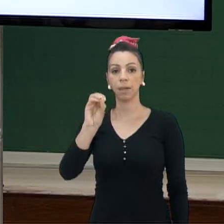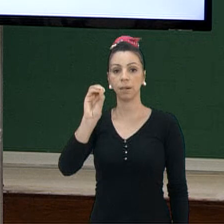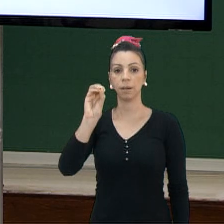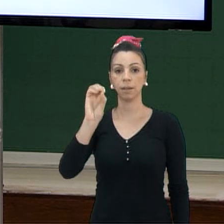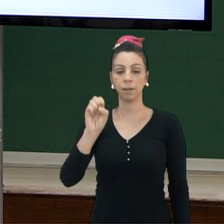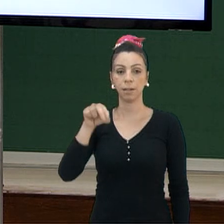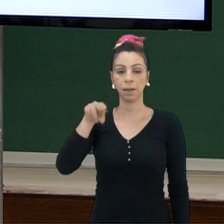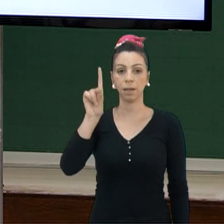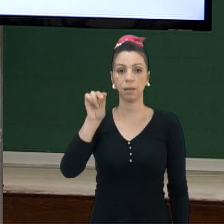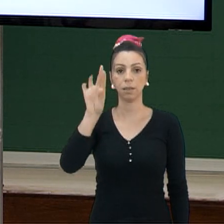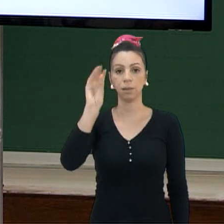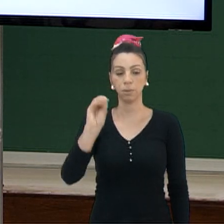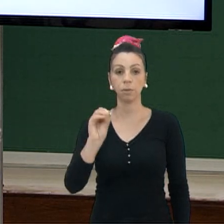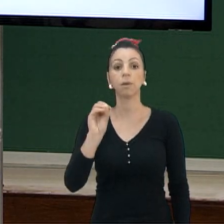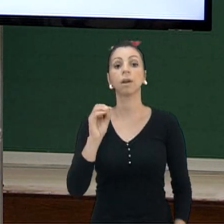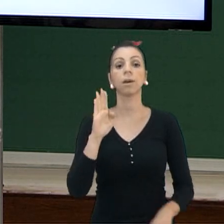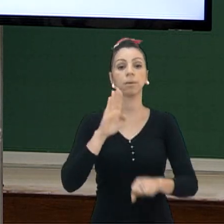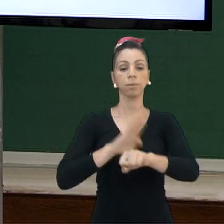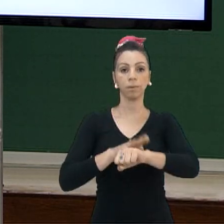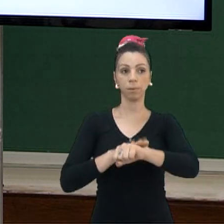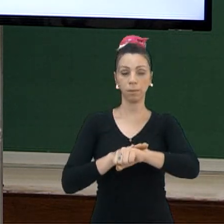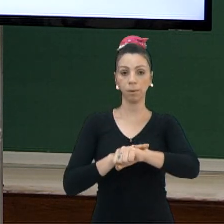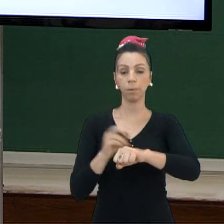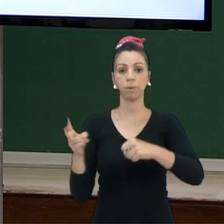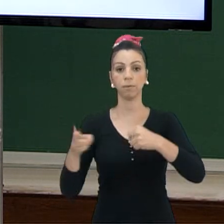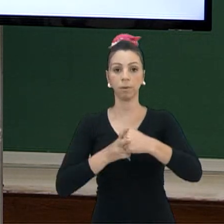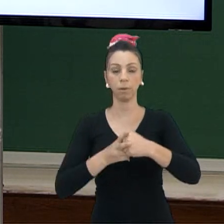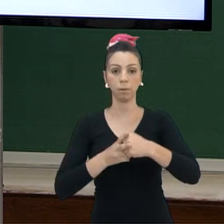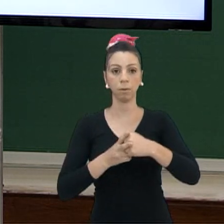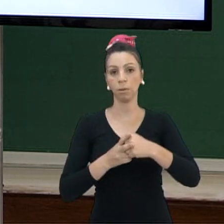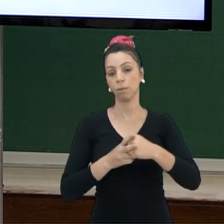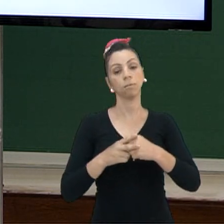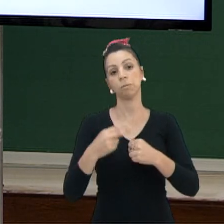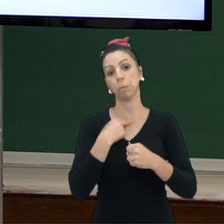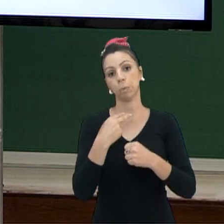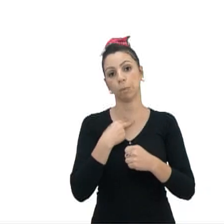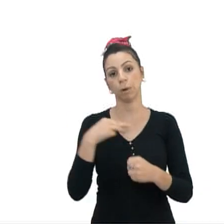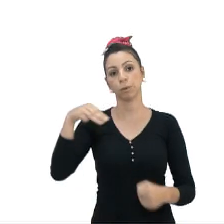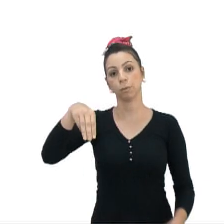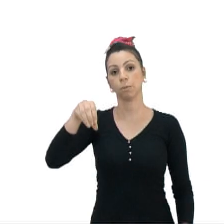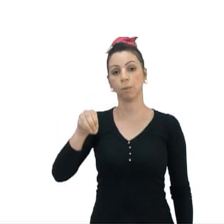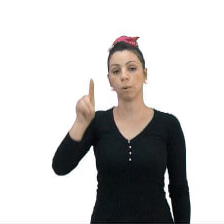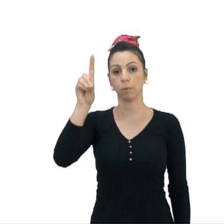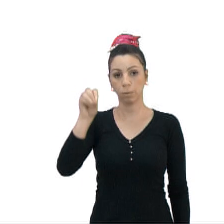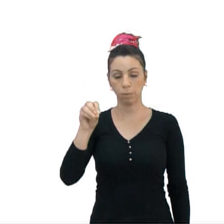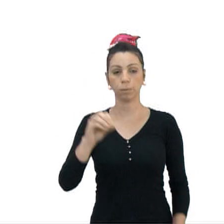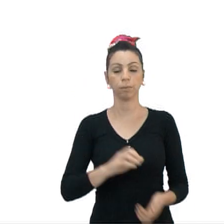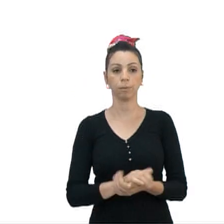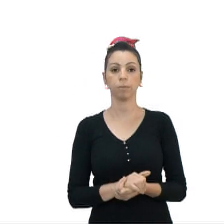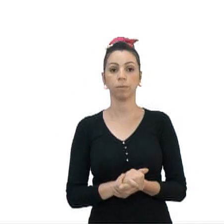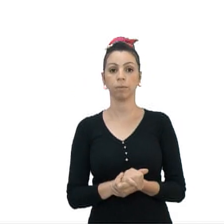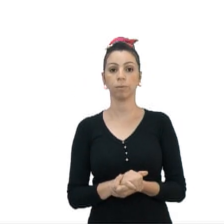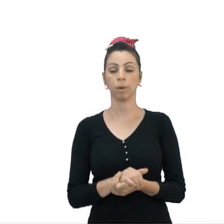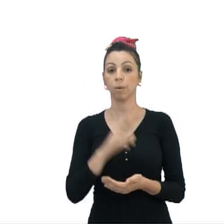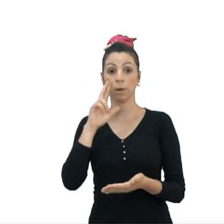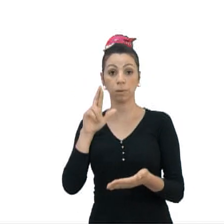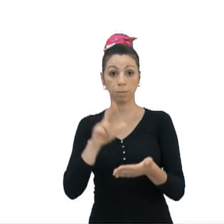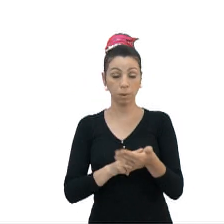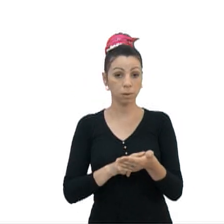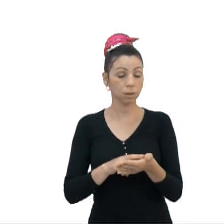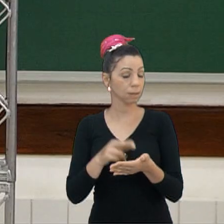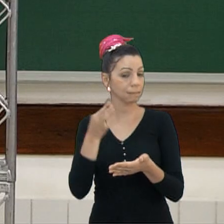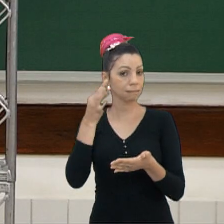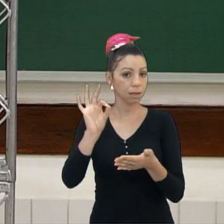tempo verbal. E sendo tempo verbal, ele não vai ser um modo. Nossa alternativa correta, a letra C. Vamos